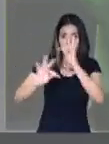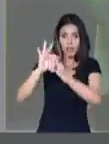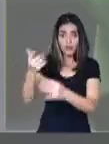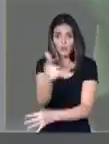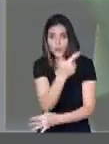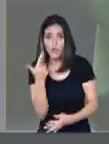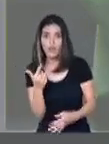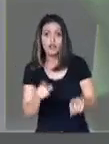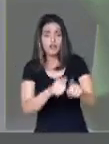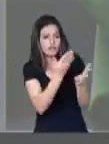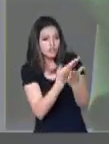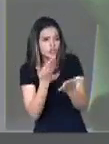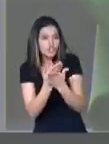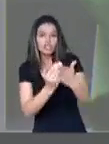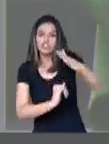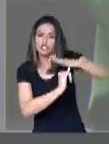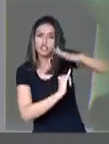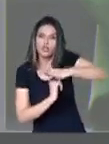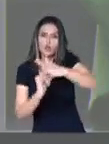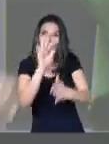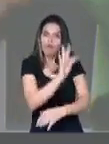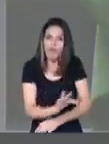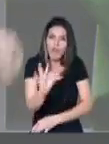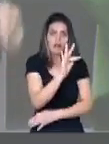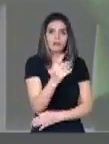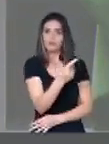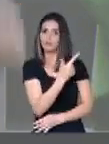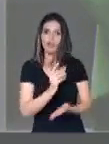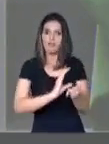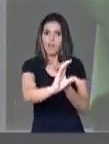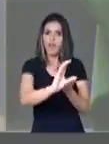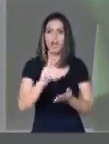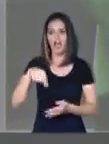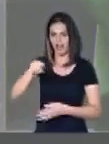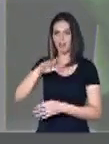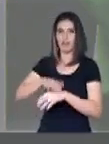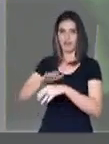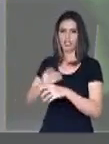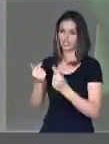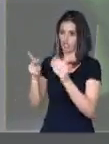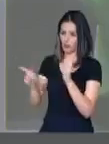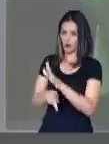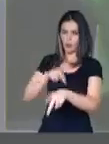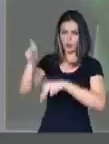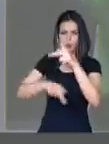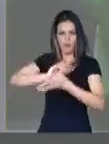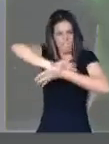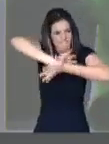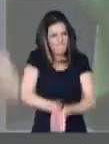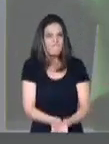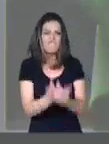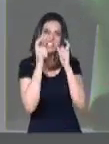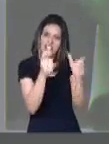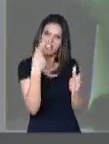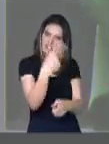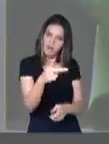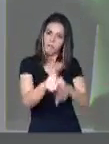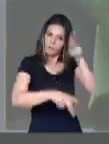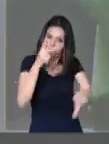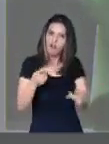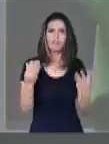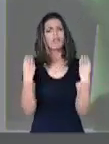quando falta verba para os institutos federais. Estão usando o dinheiro público para massacrar os interesses do povo e, ao